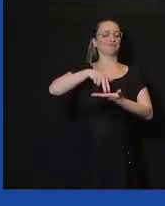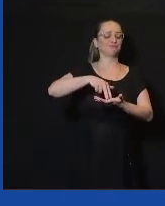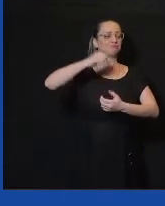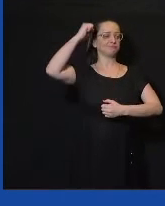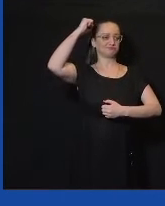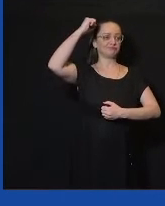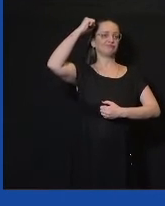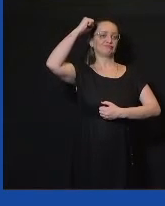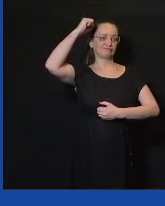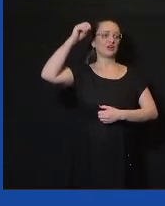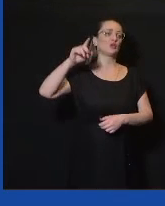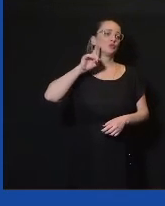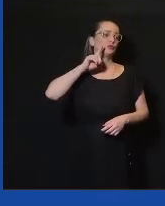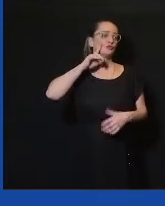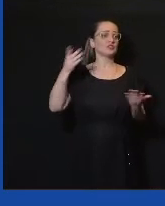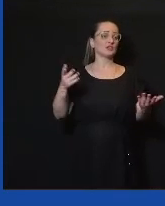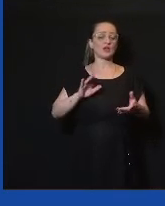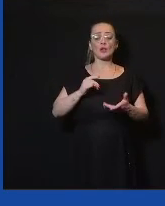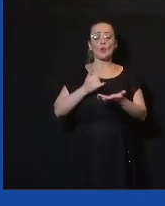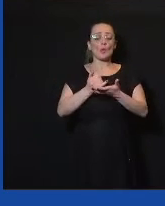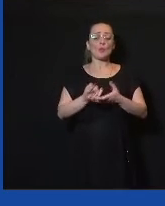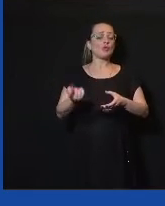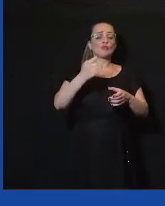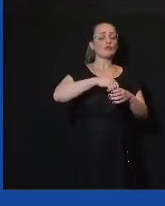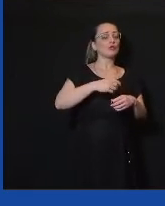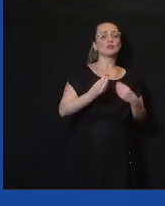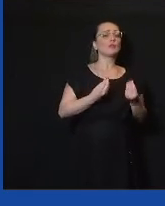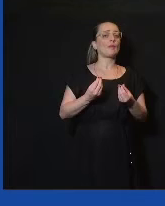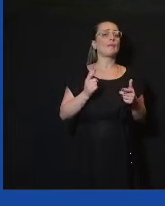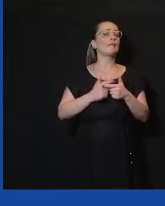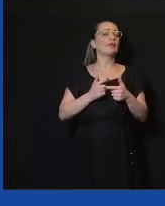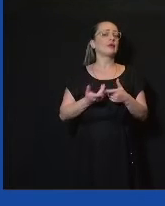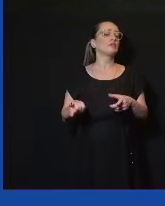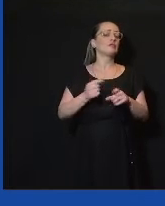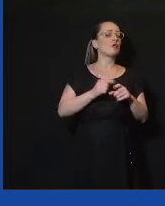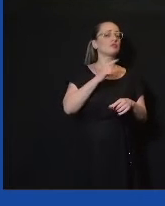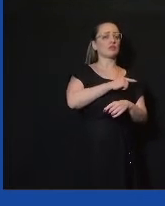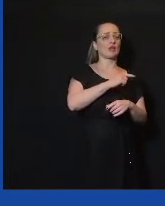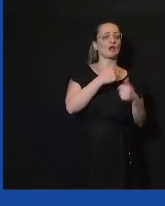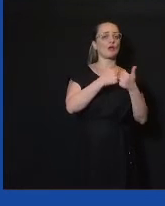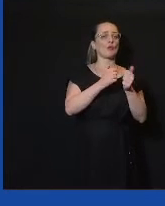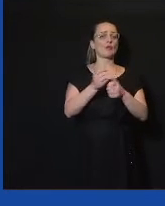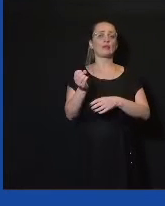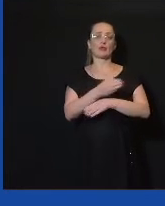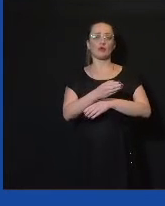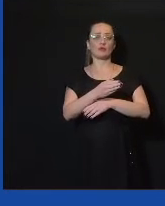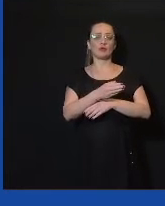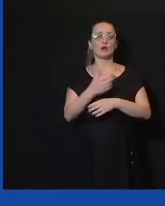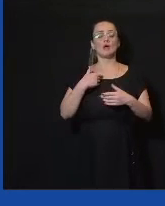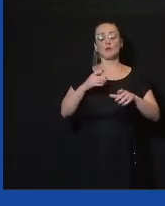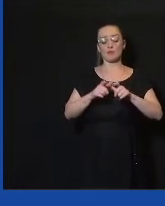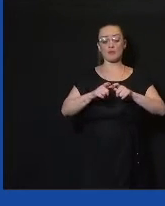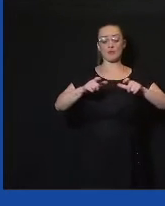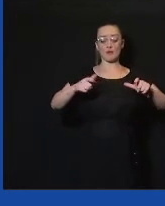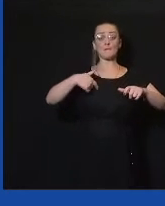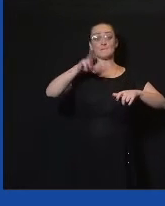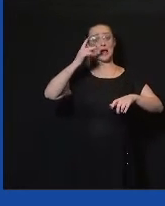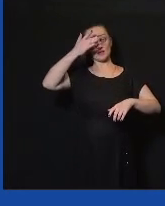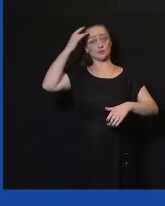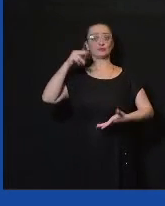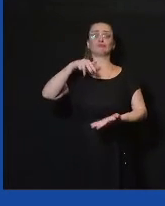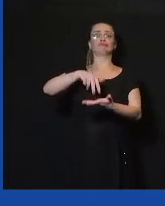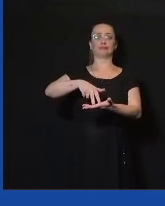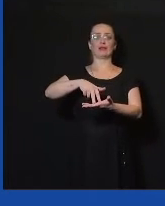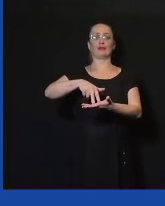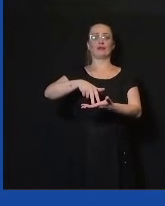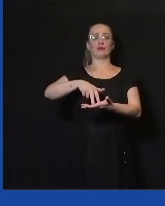entendeu? E cadê esse imposto que não retorna em novos ônibus, né? Eles aumentam, põem o sanfonado para caber mais gente em pé. É isso, mas